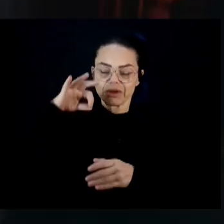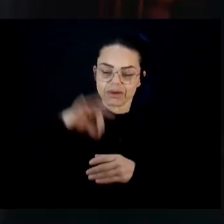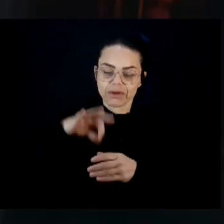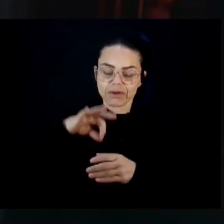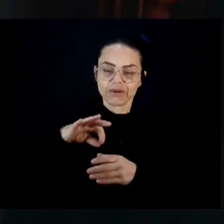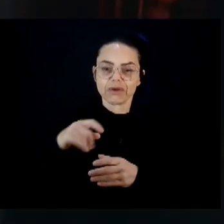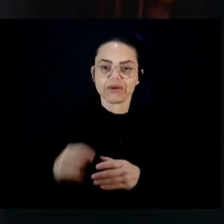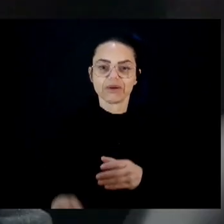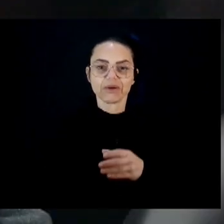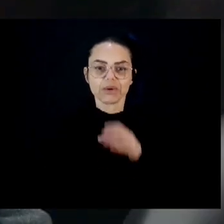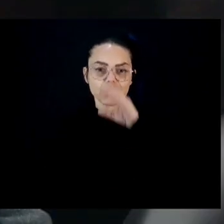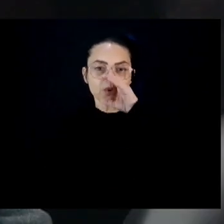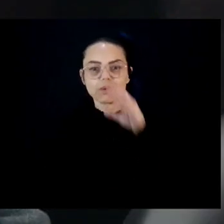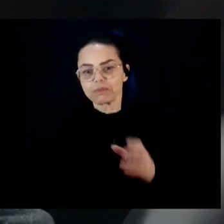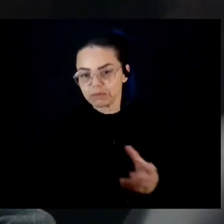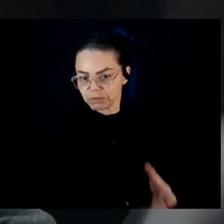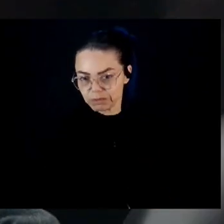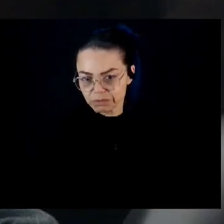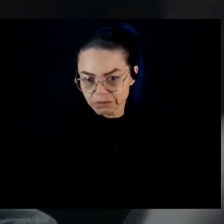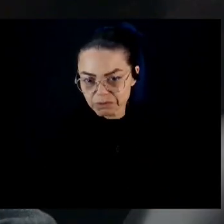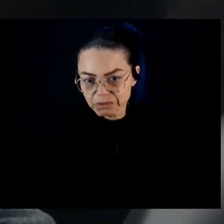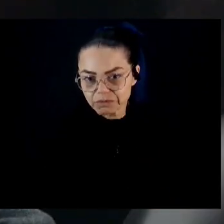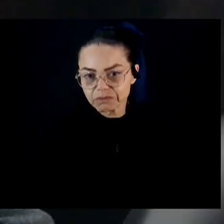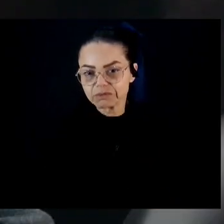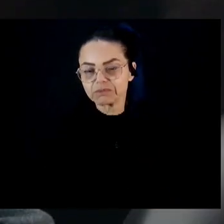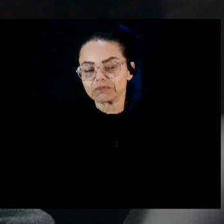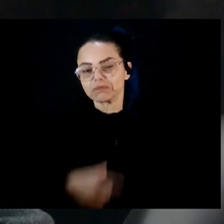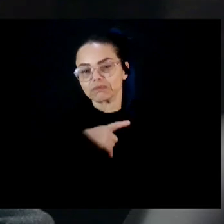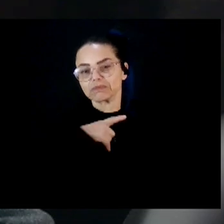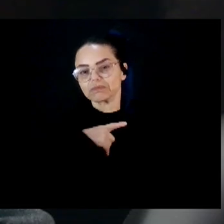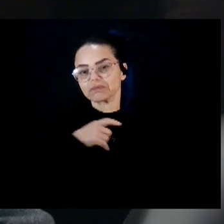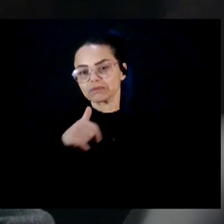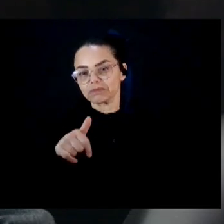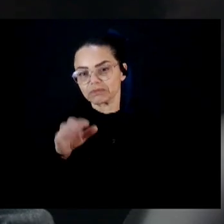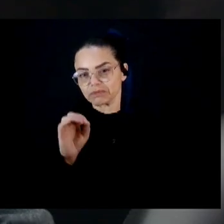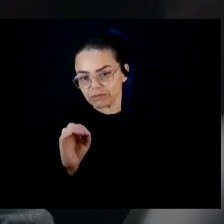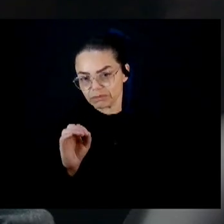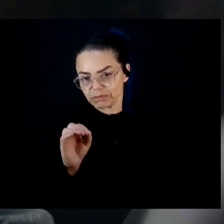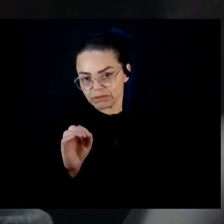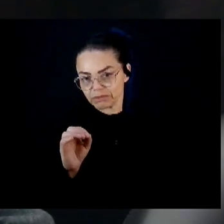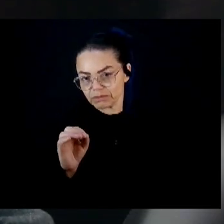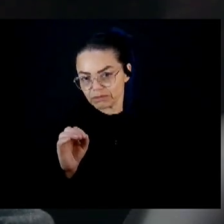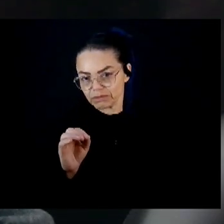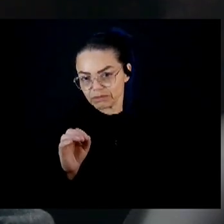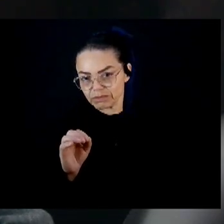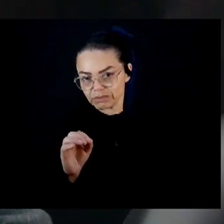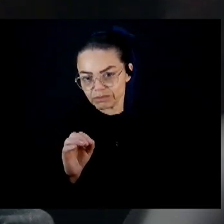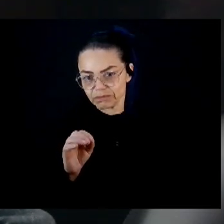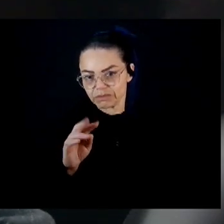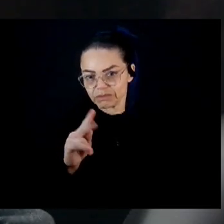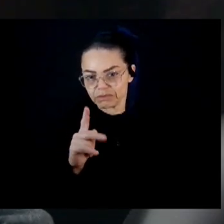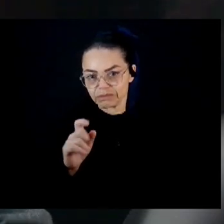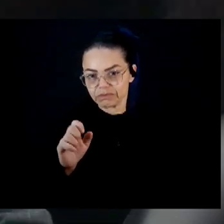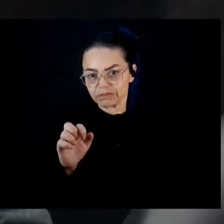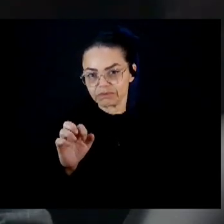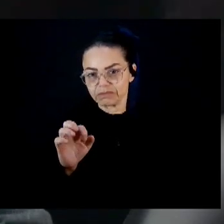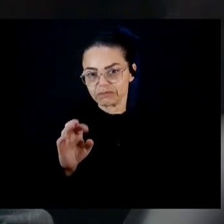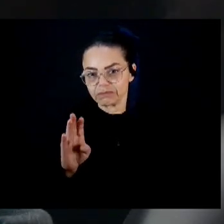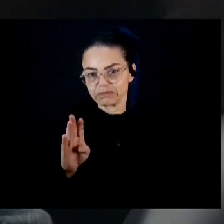no mercado. Sim, existem em torno, Rúbia, de 70 herbais